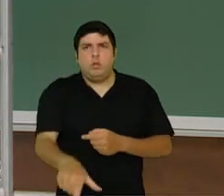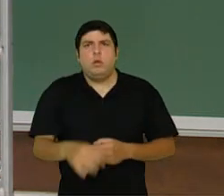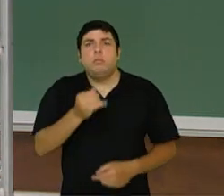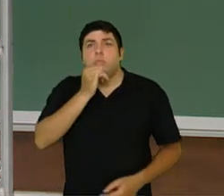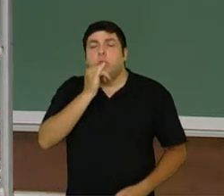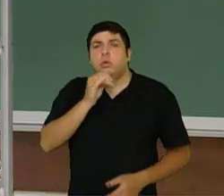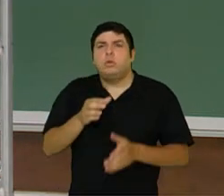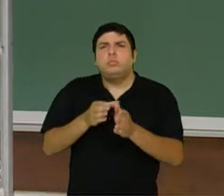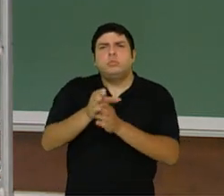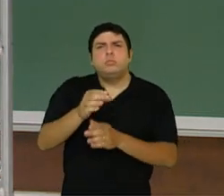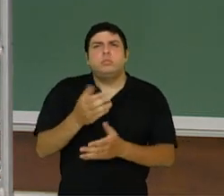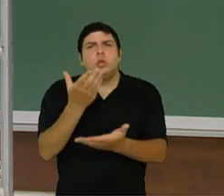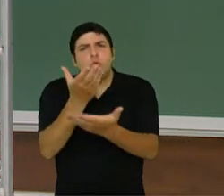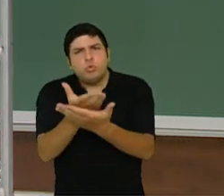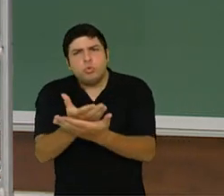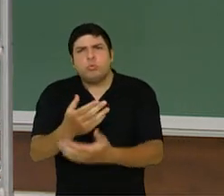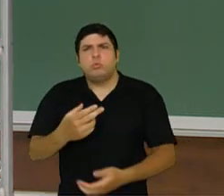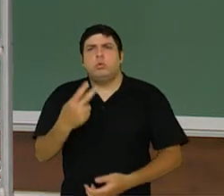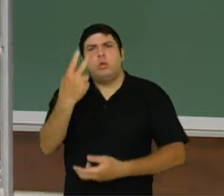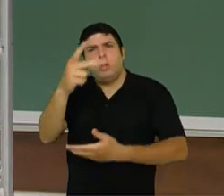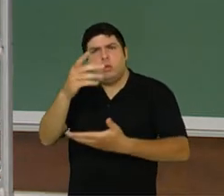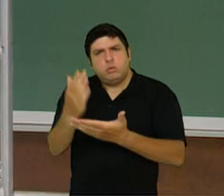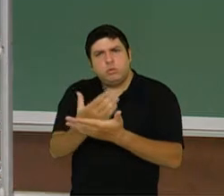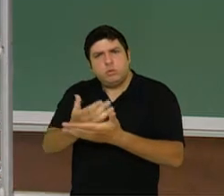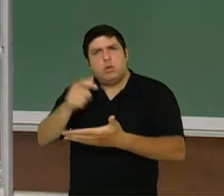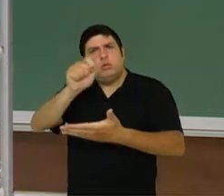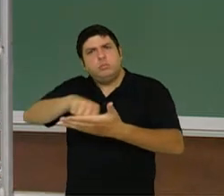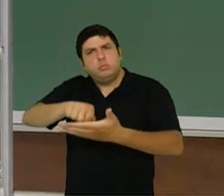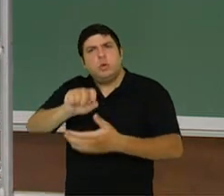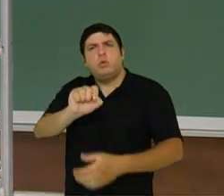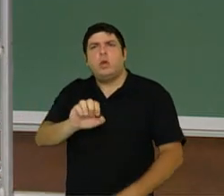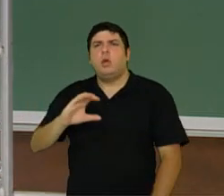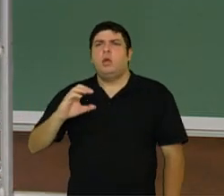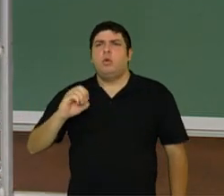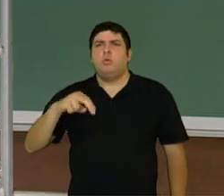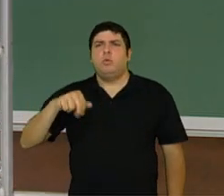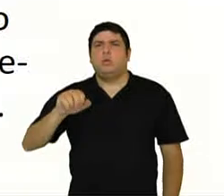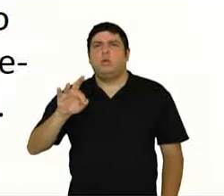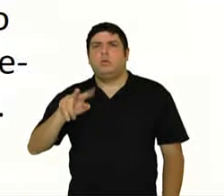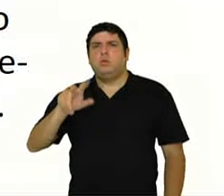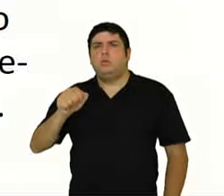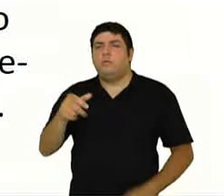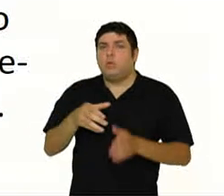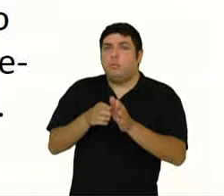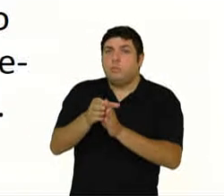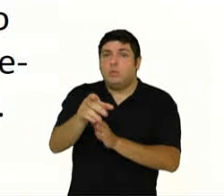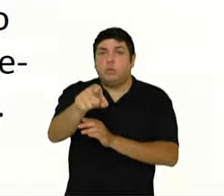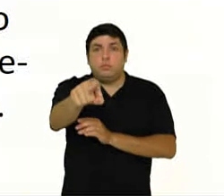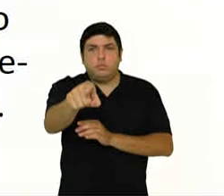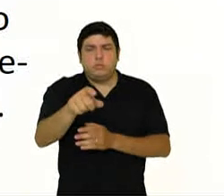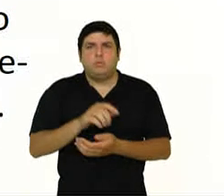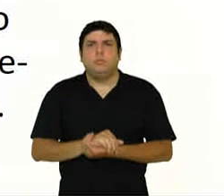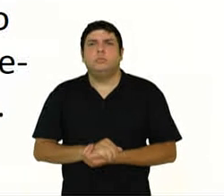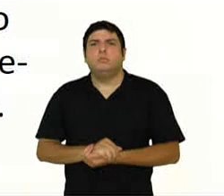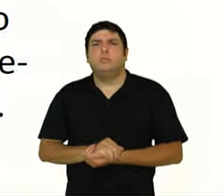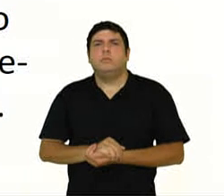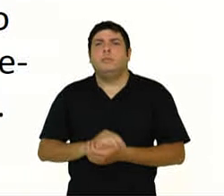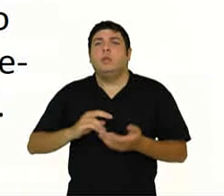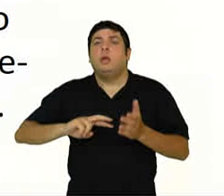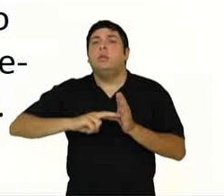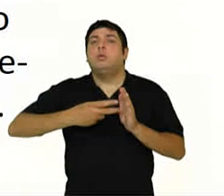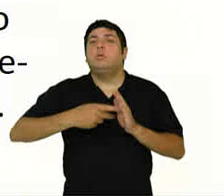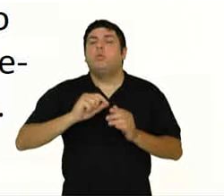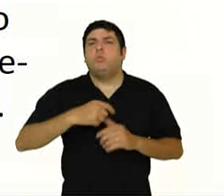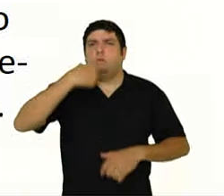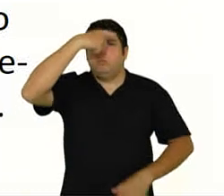seu caderno, responda a chamada, função conativa, estou falando com você, tá? Isso significa que tanto quem emite